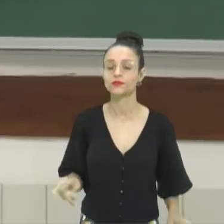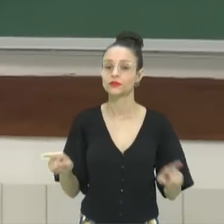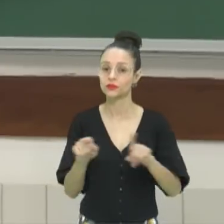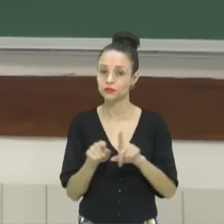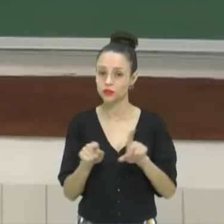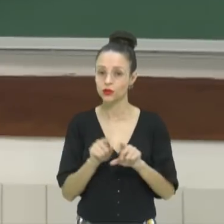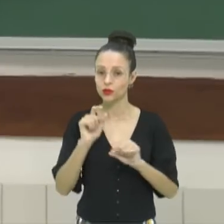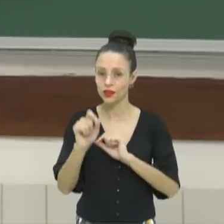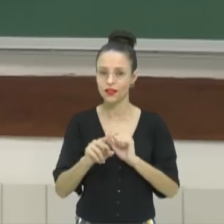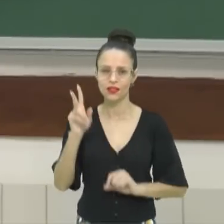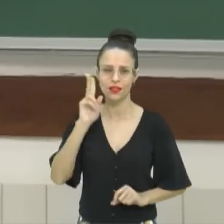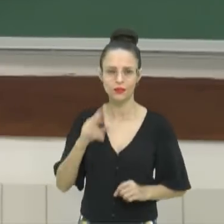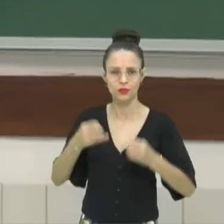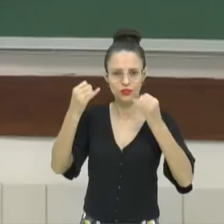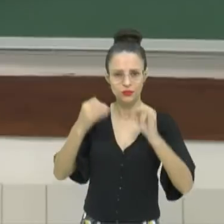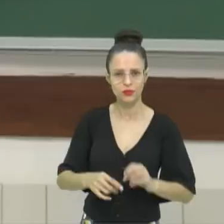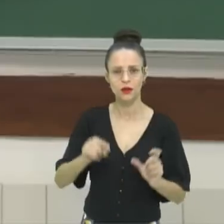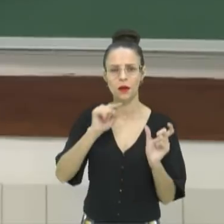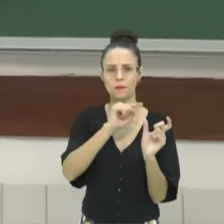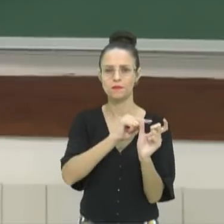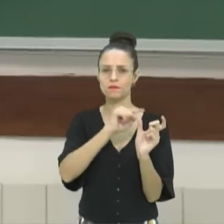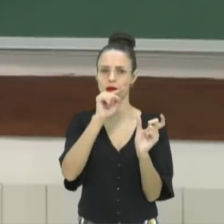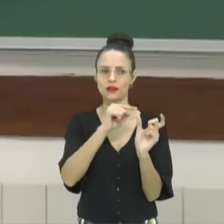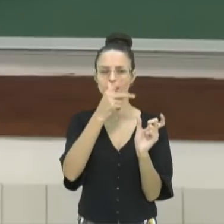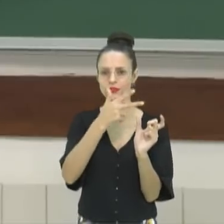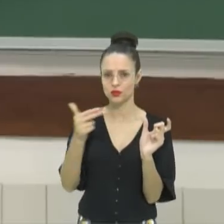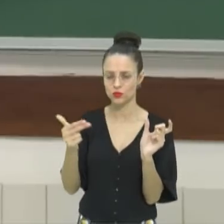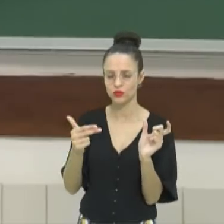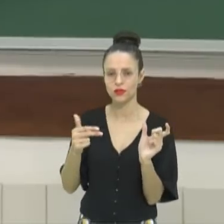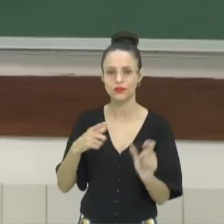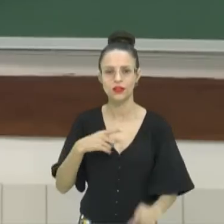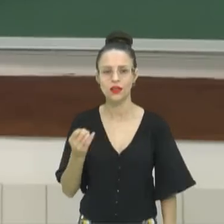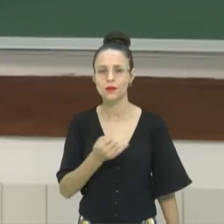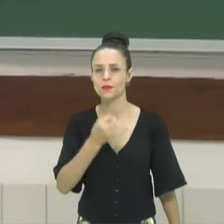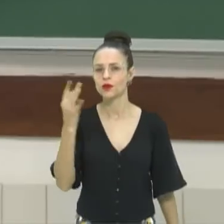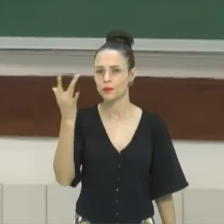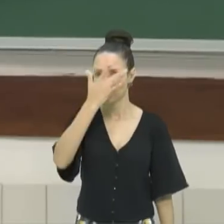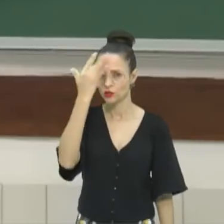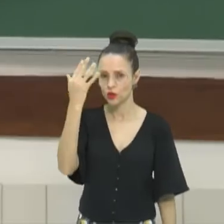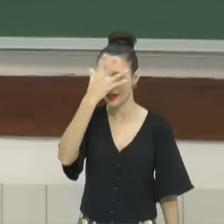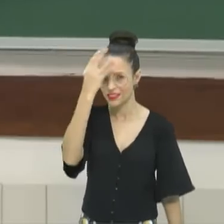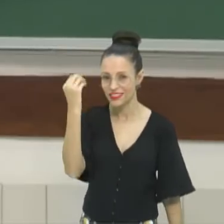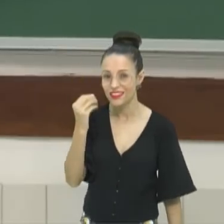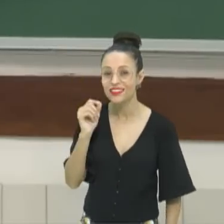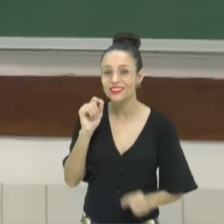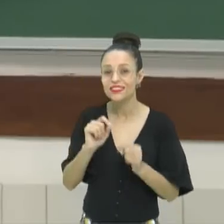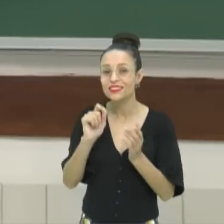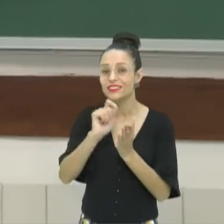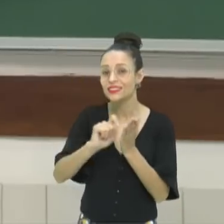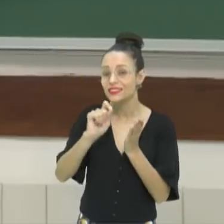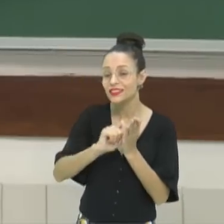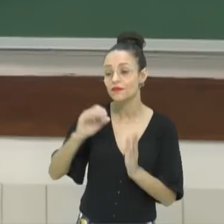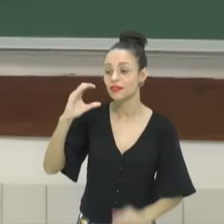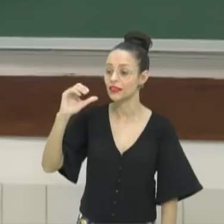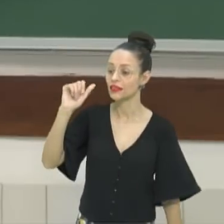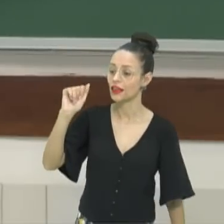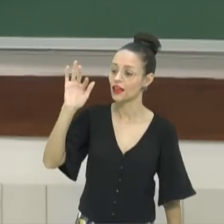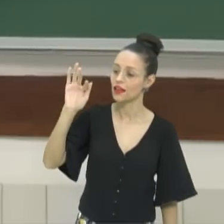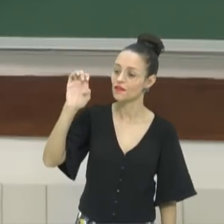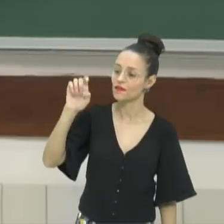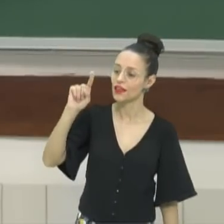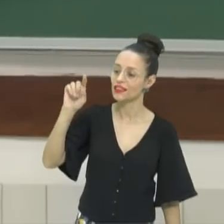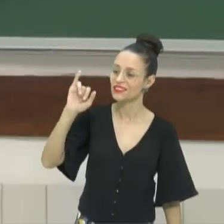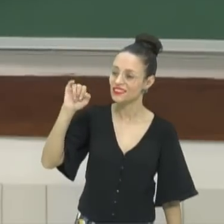Inclusive, lembra que nós estamos falando de acentuação? Tem um monte de gente que escreve a palavra cafezinho com acento. Não